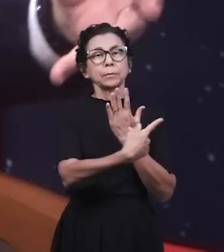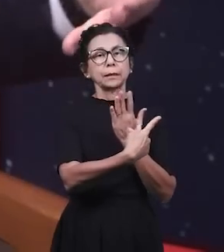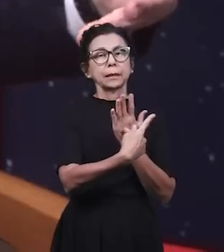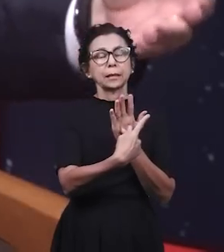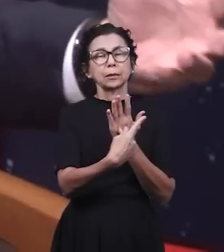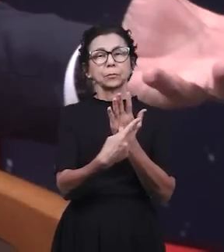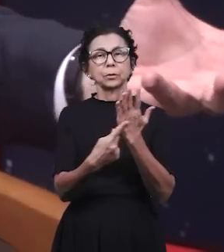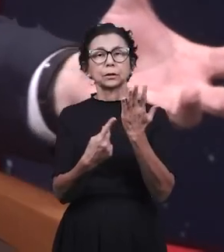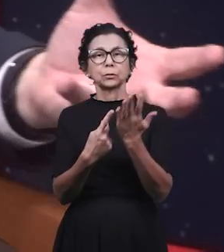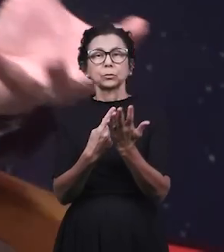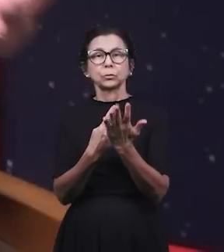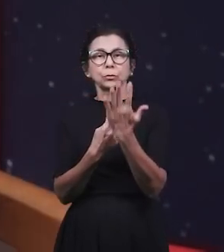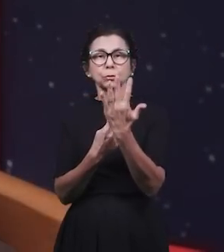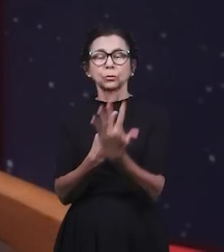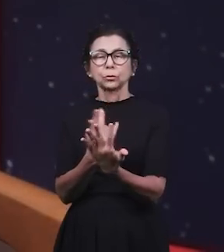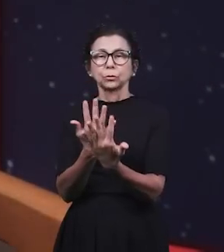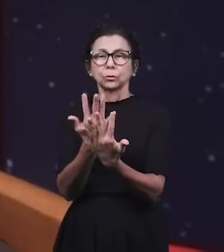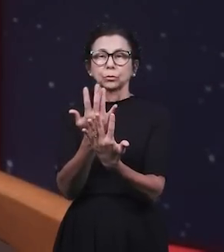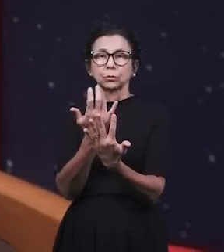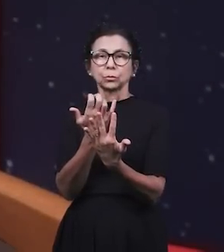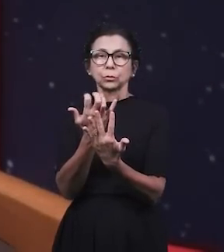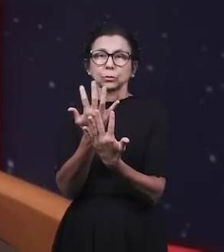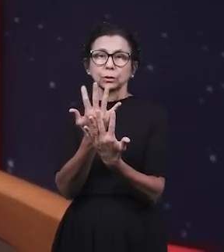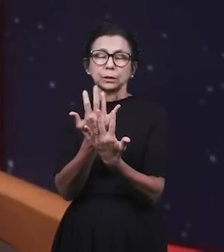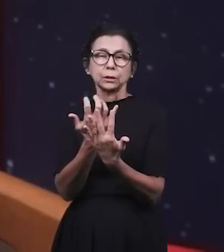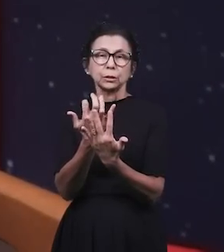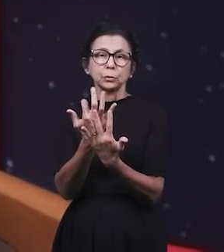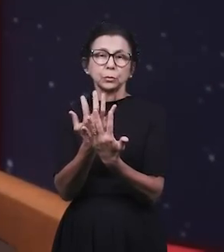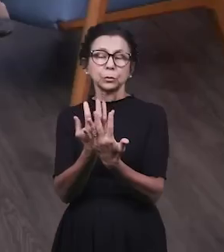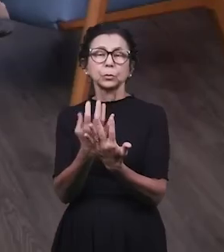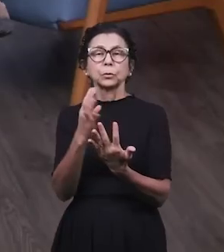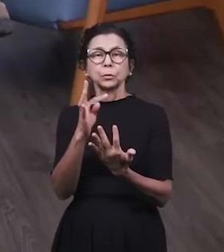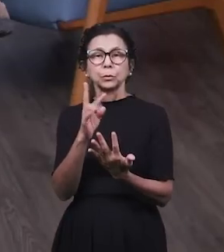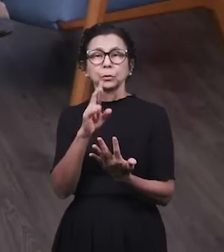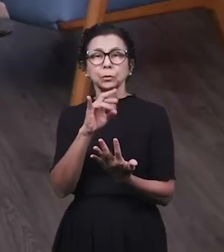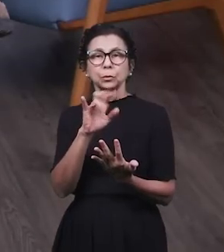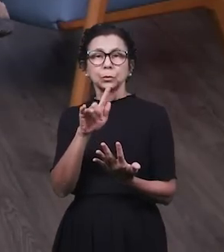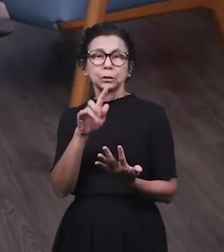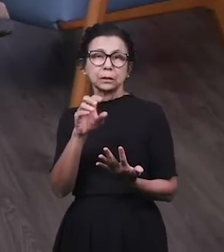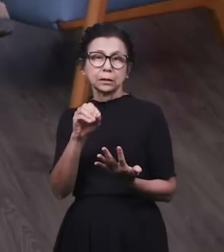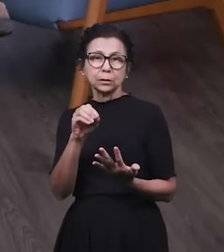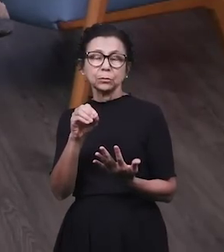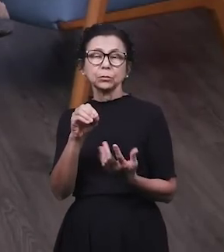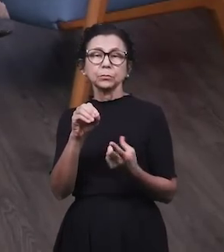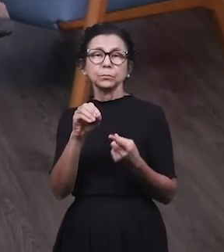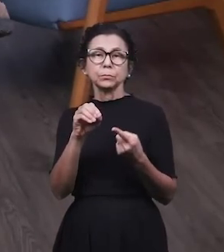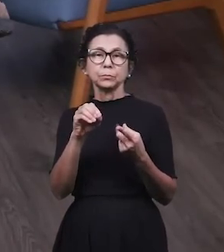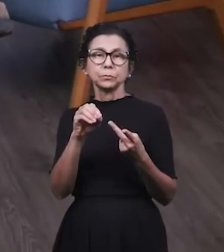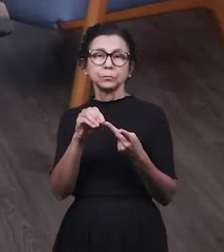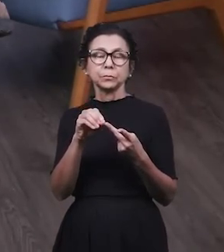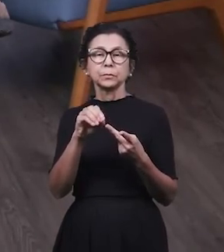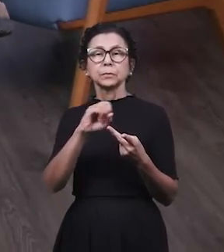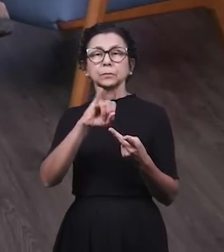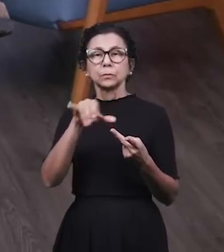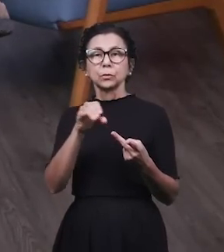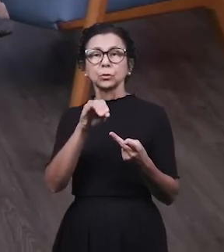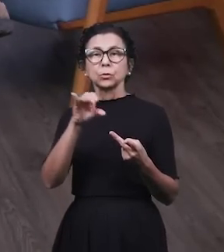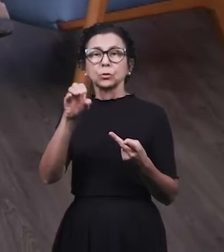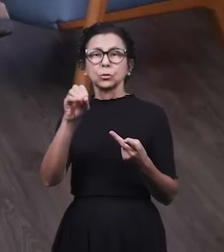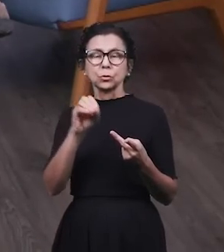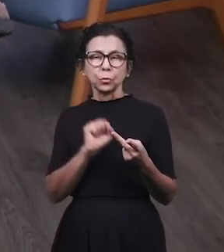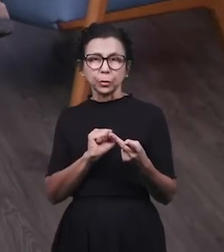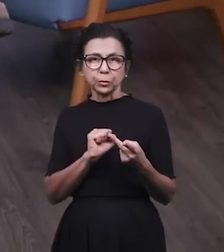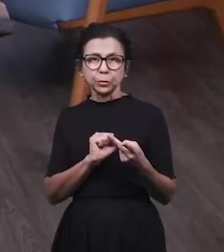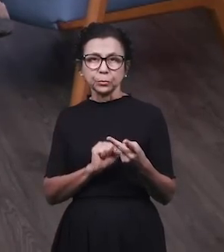apostasia, aquilo são as vozes que se levantam como oposição. Mas não é bem